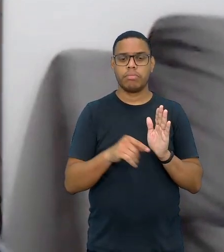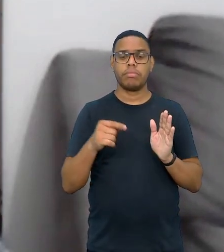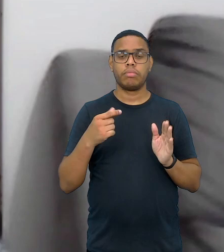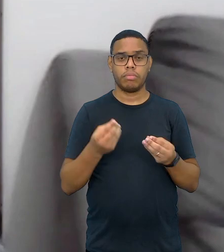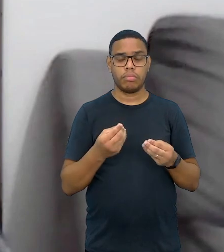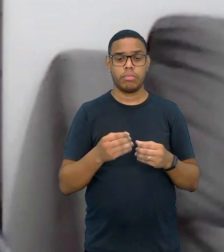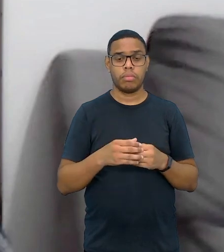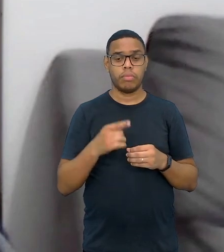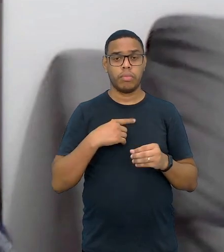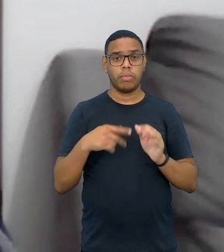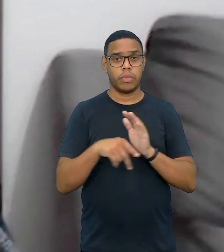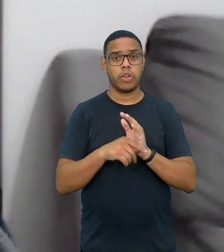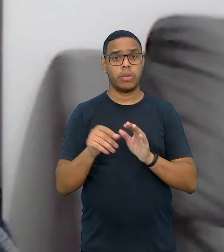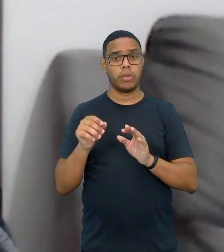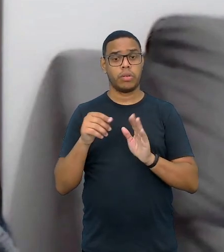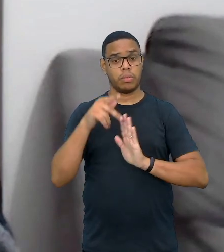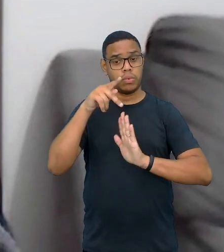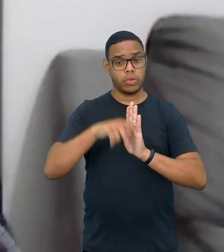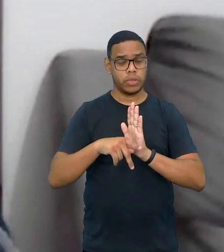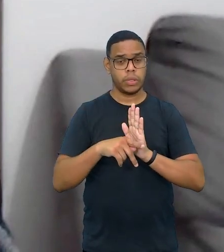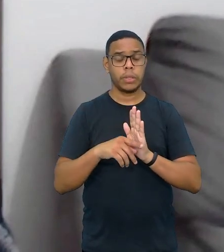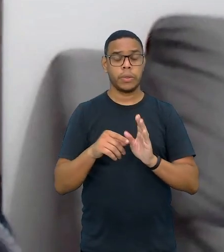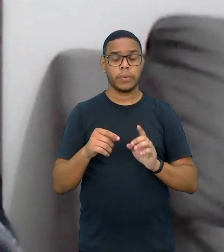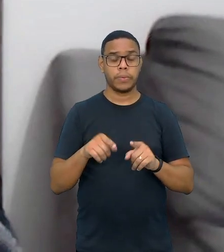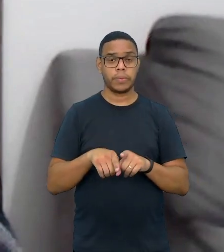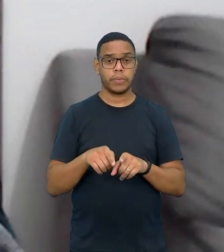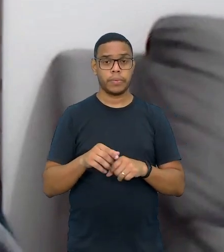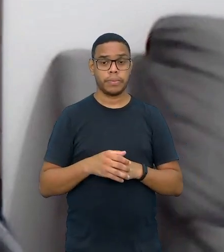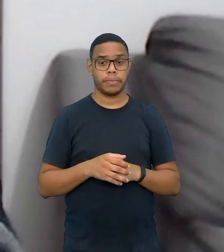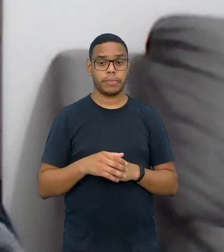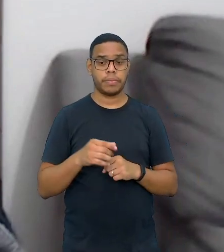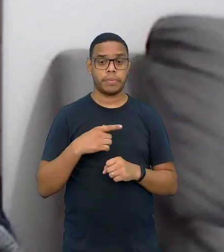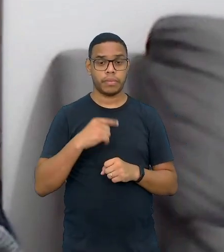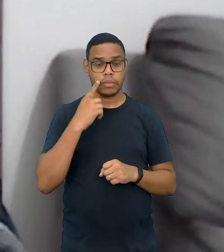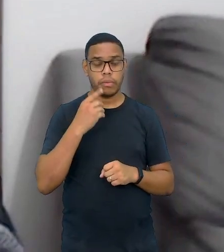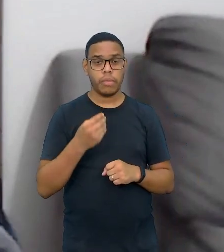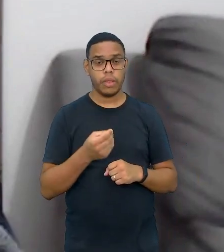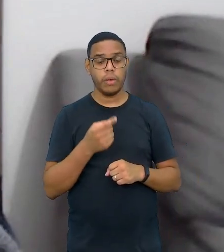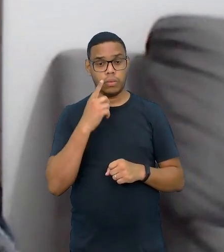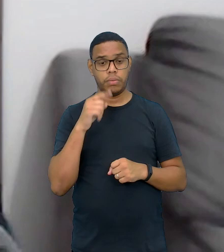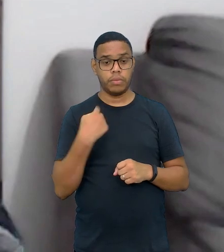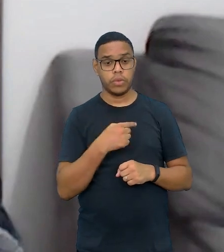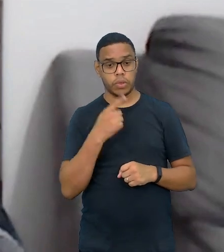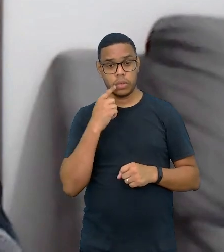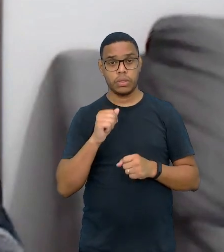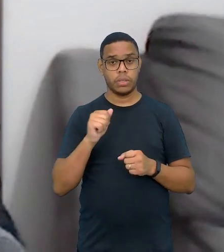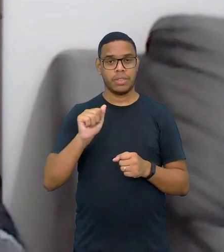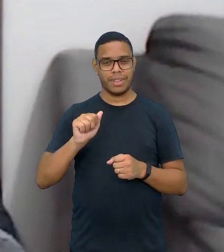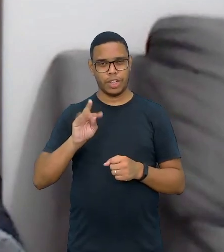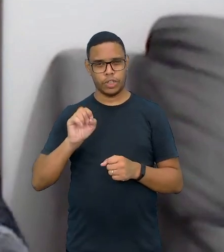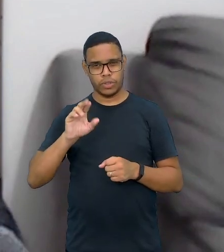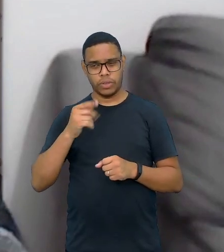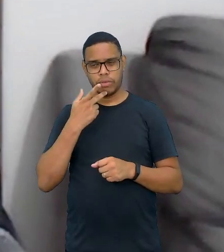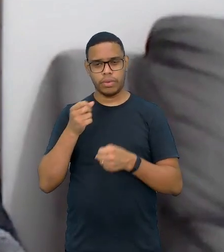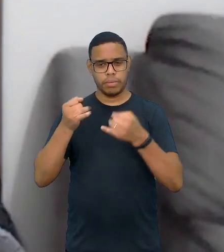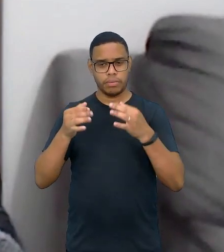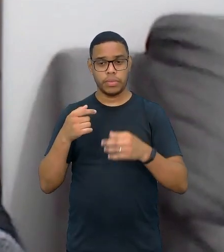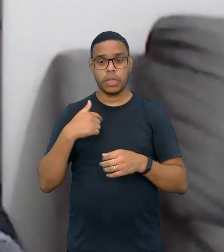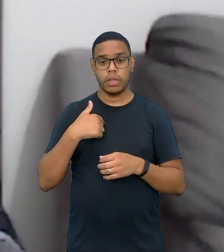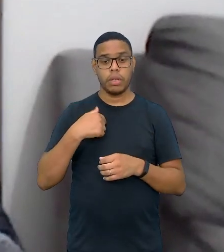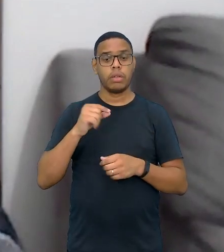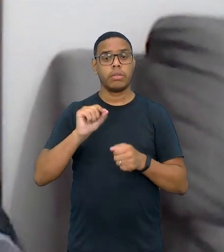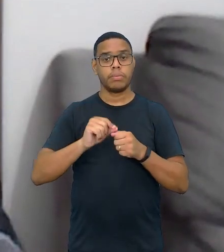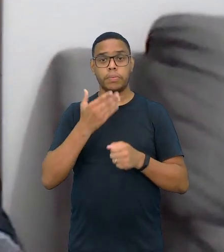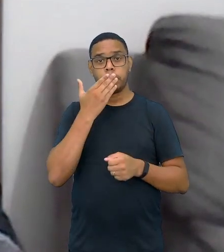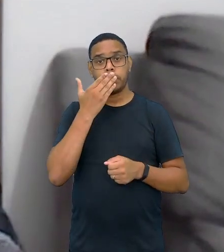um projeto, né, e que, como mini lições, como o nosso autor aqui sugere. O que eu vou